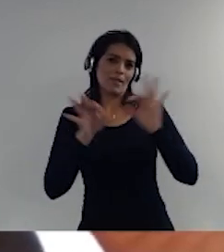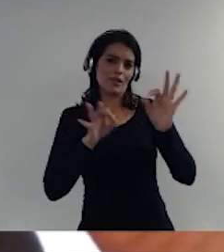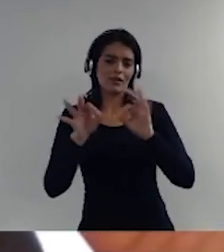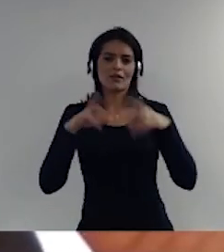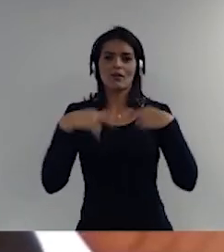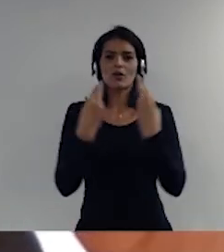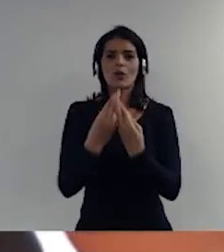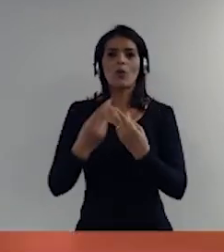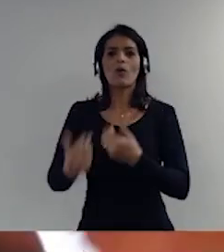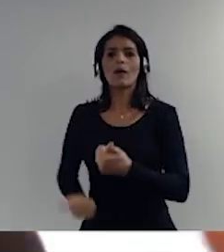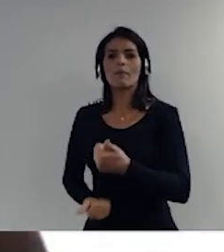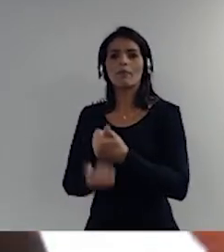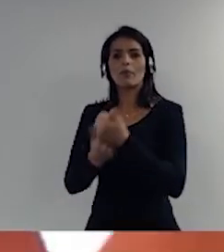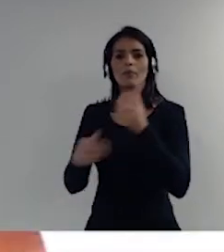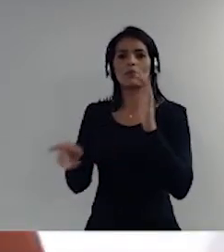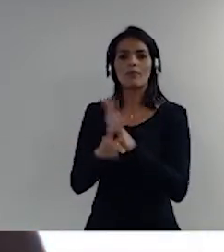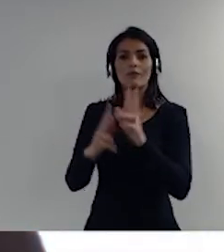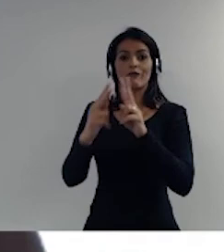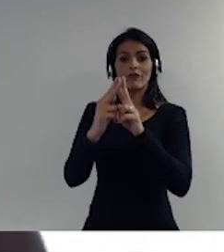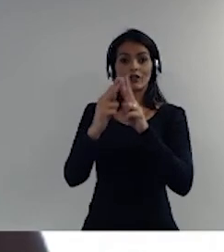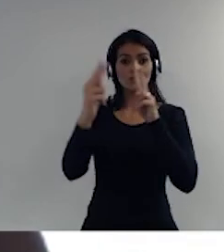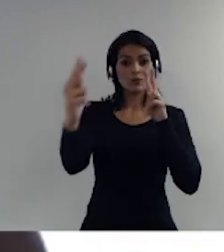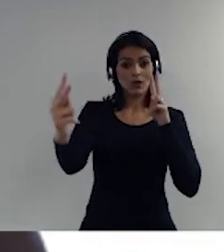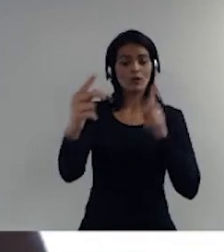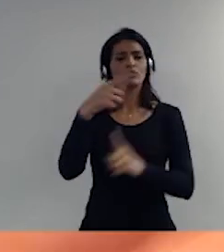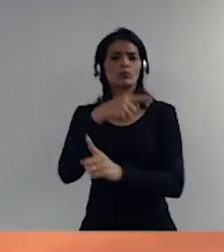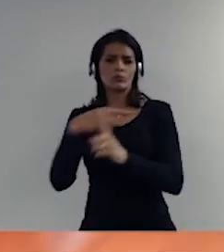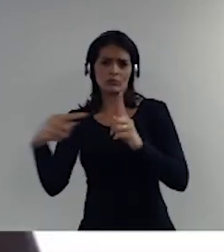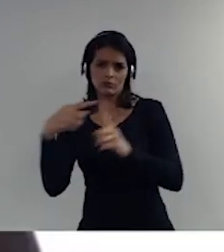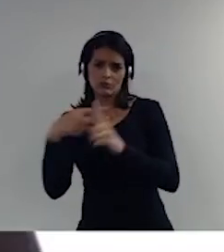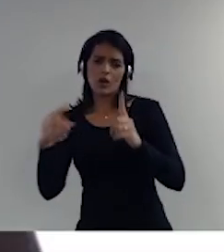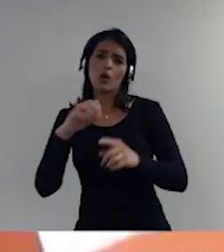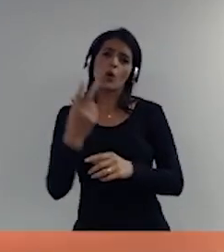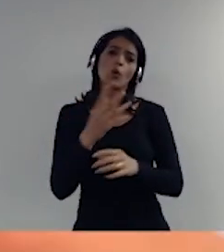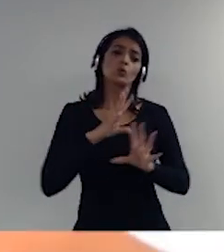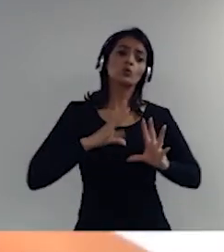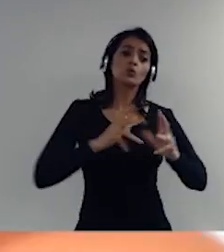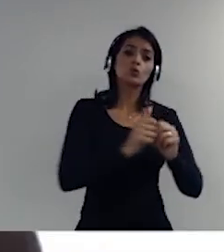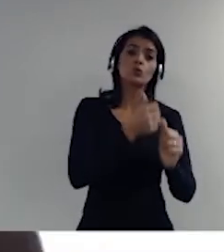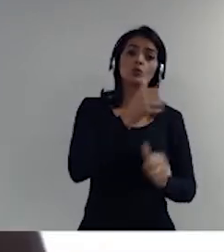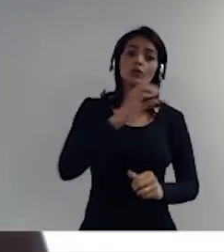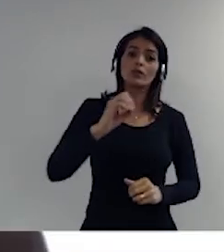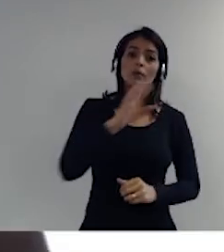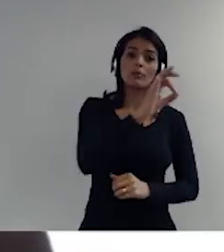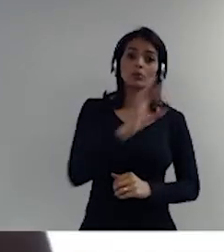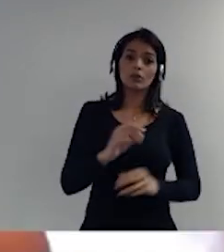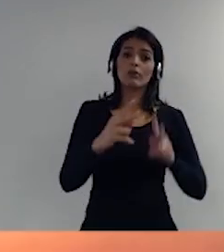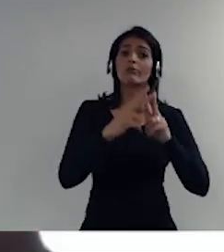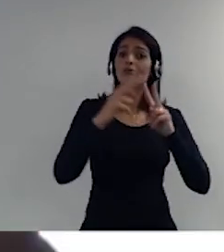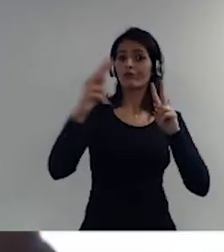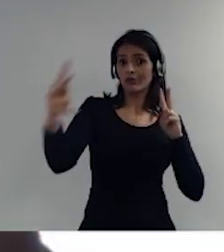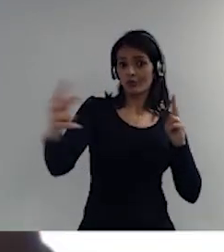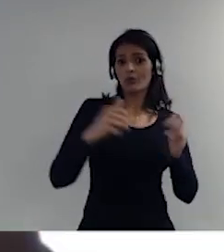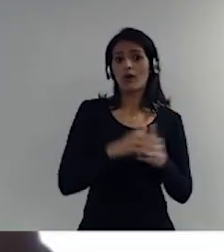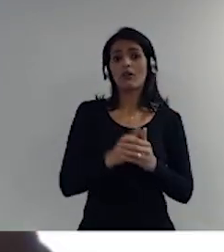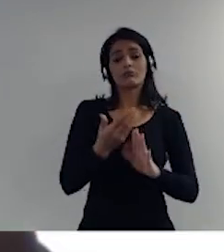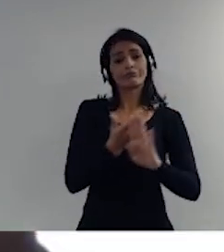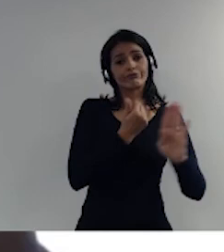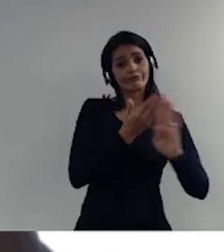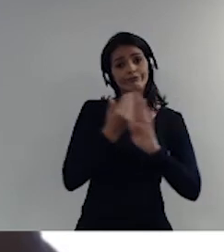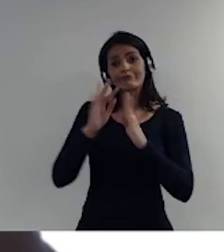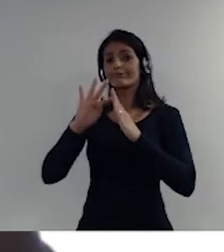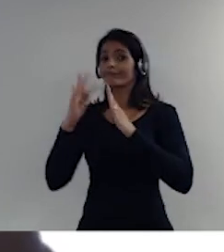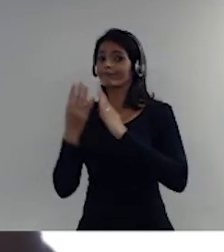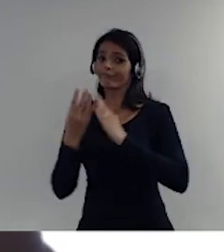também com apoio no meio digital, total ou parcialmente. Isso também permitiu, nesses tempos de distanciamento social, que nós